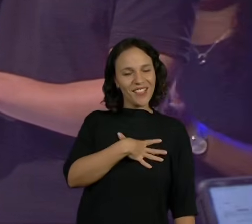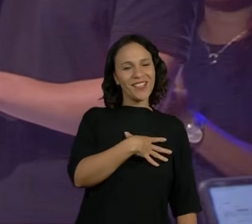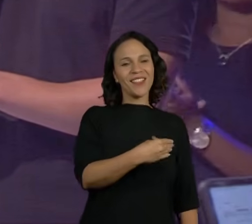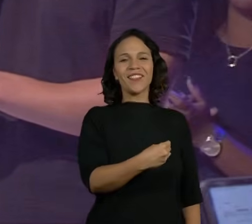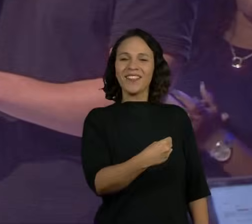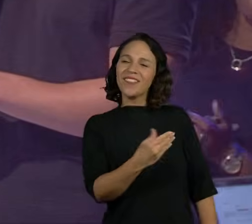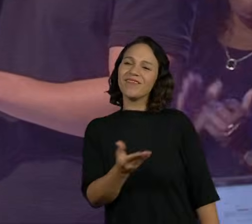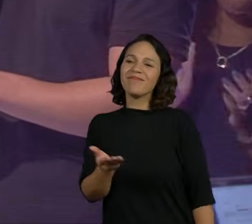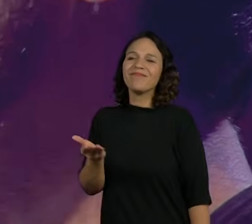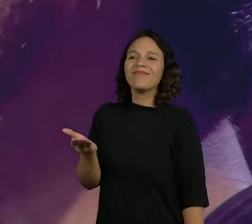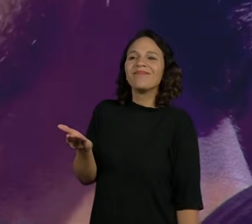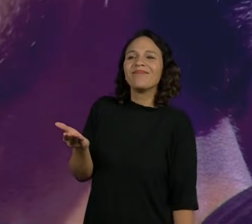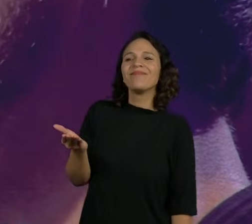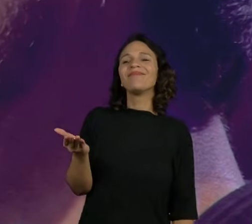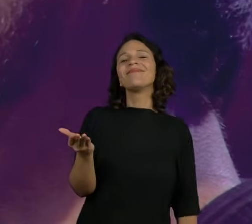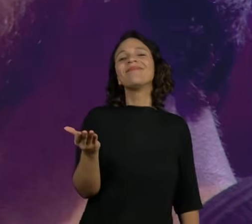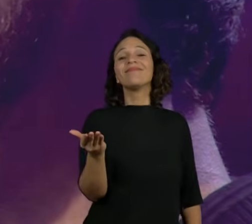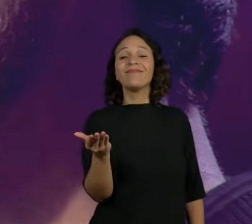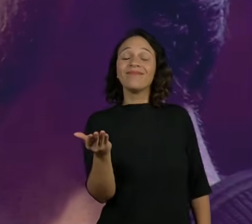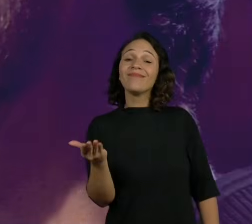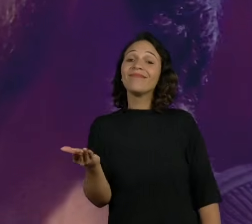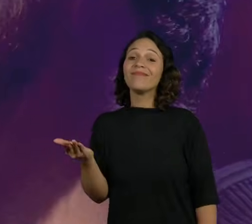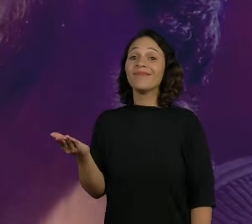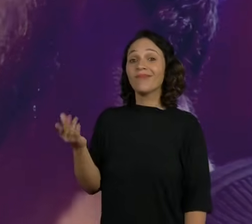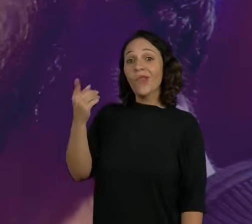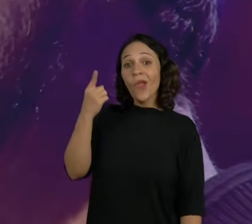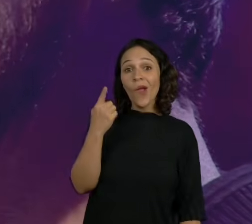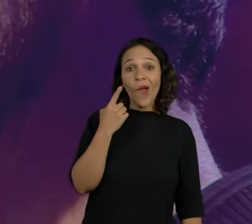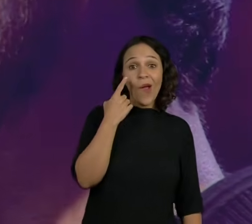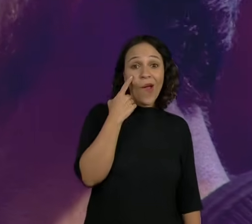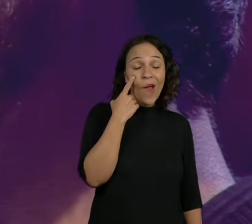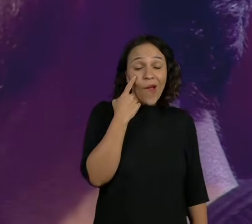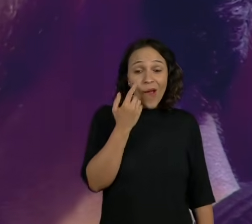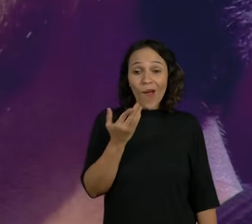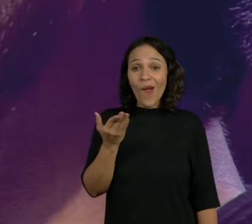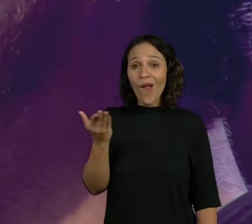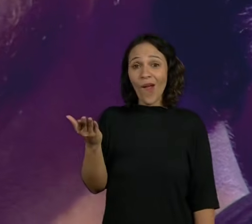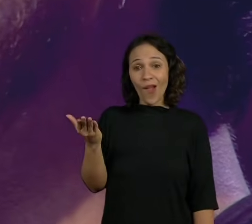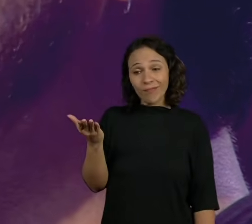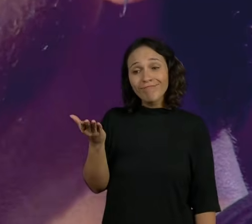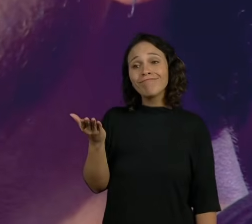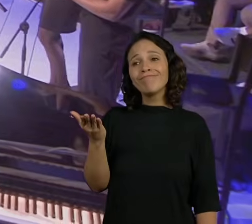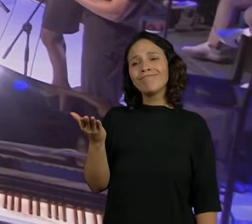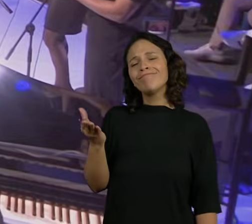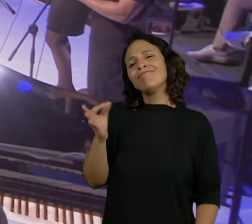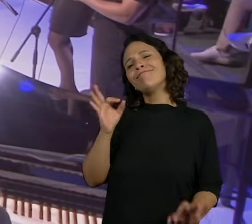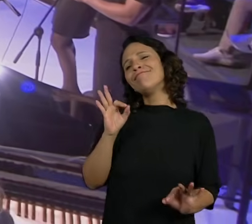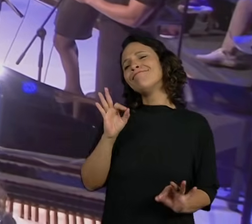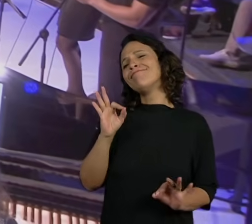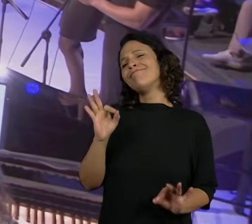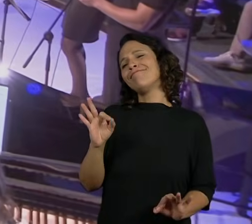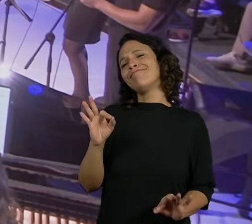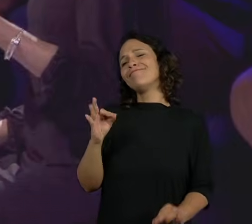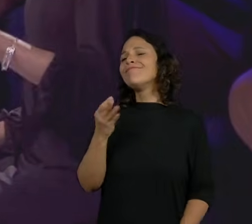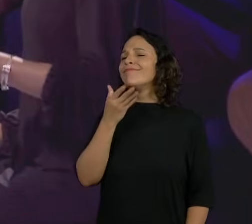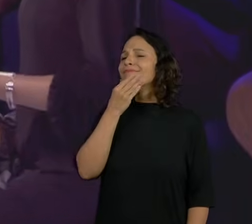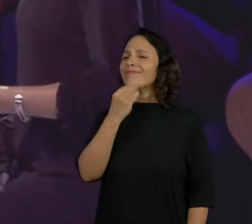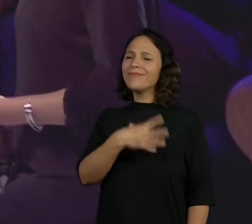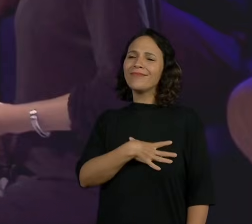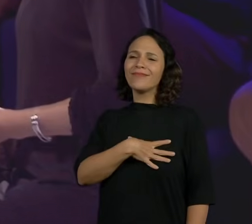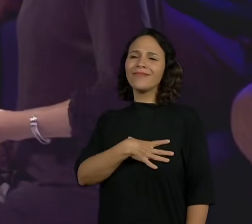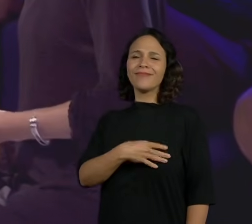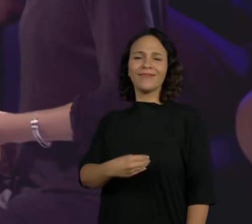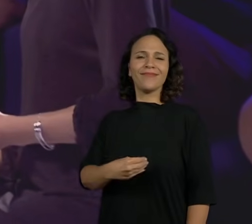meu guri, olha aí, meu guri. olha aí, Ah, meu guri, é o meu